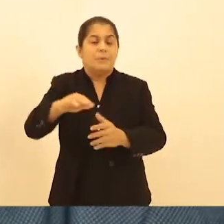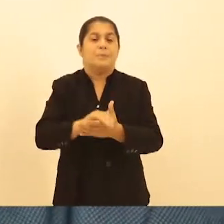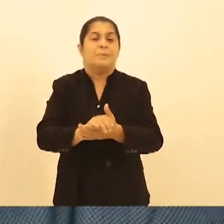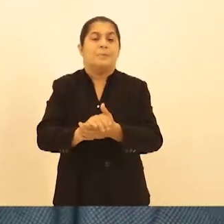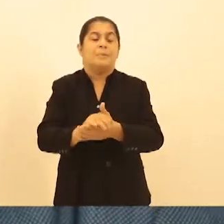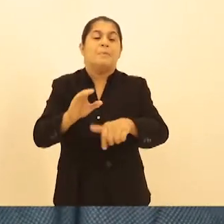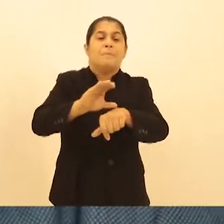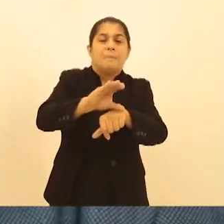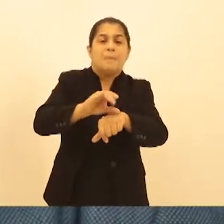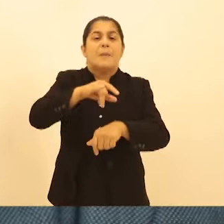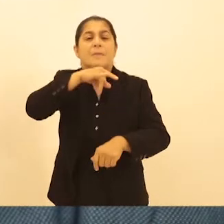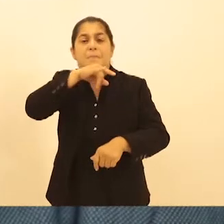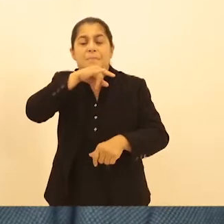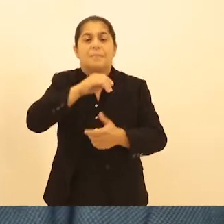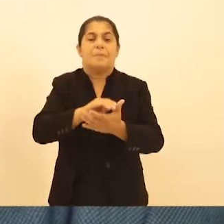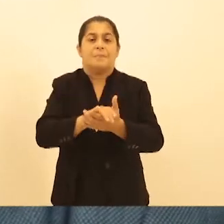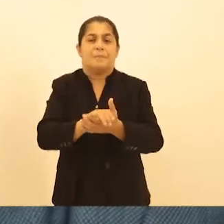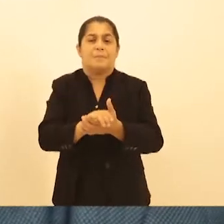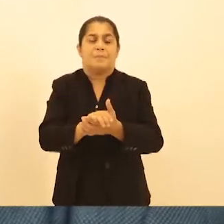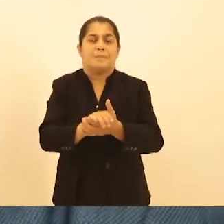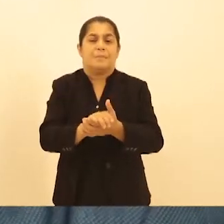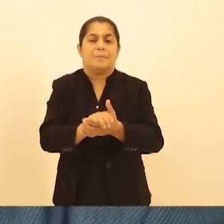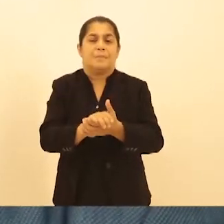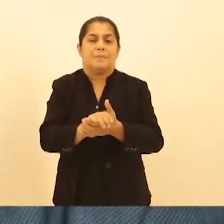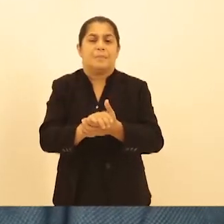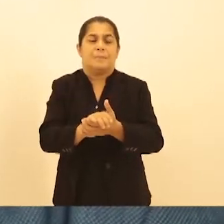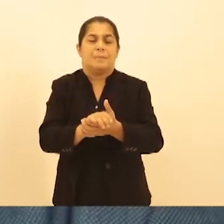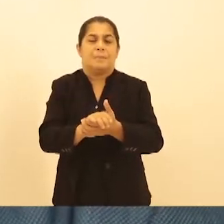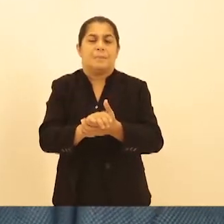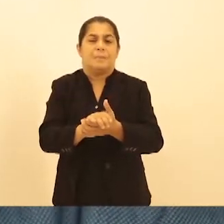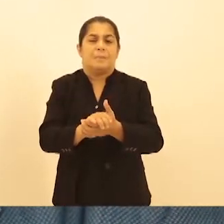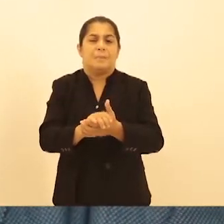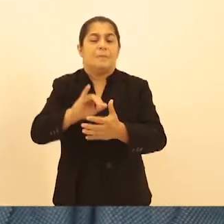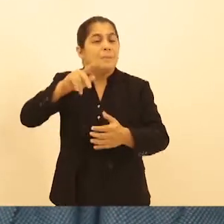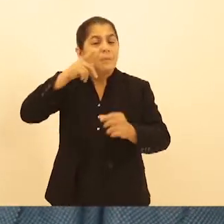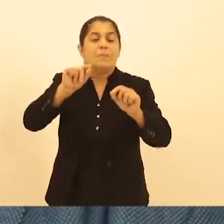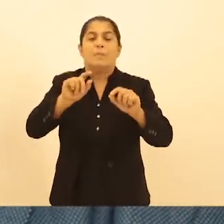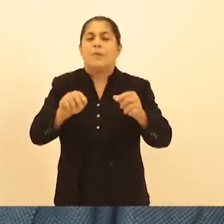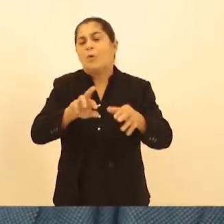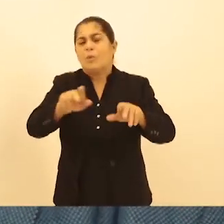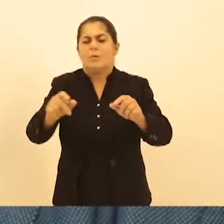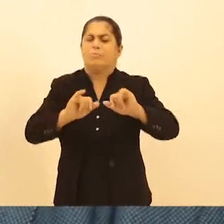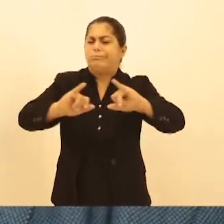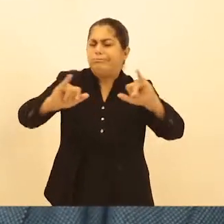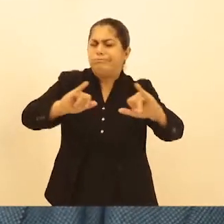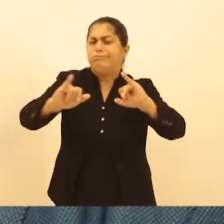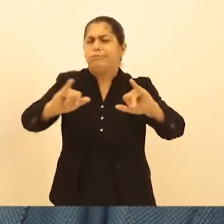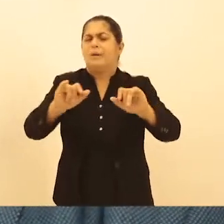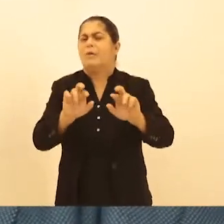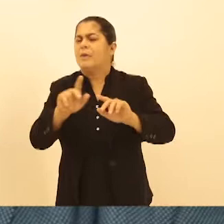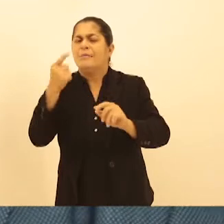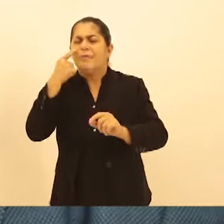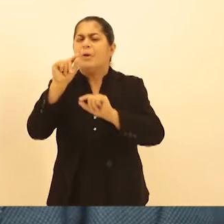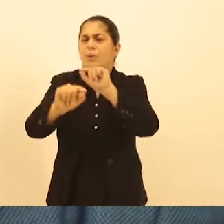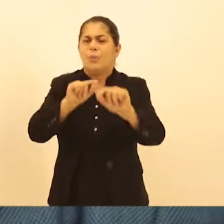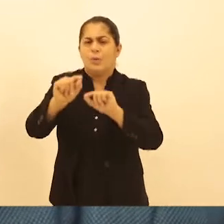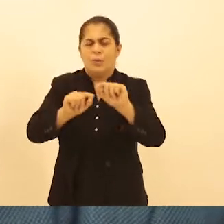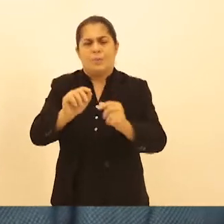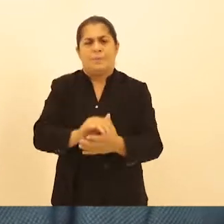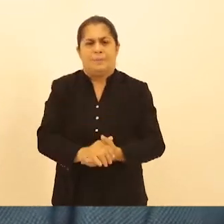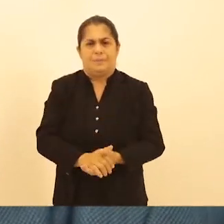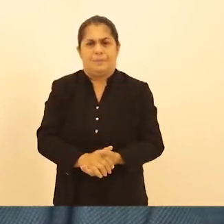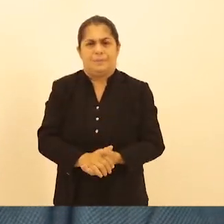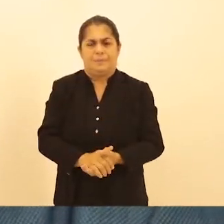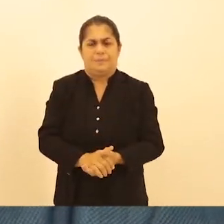irregularidades detectadas nos medicamentos à parte até mesmo a propaganda desses medicamentos a